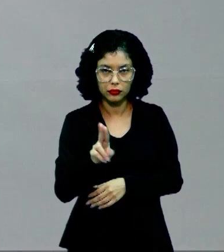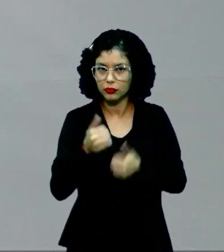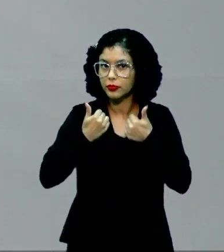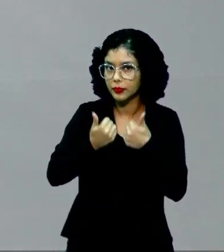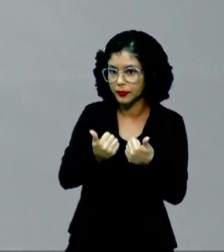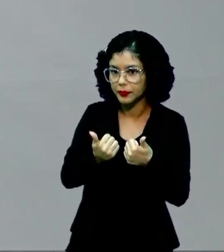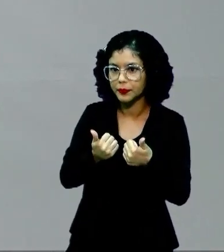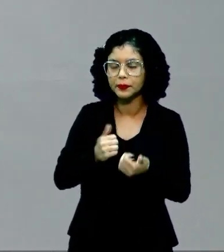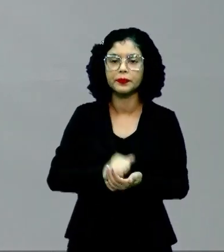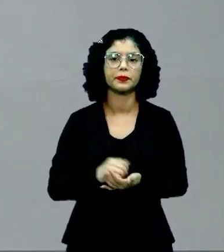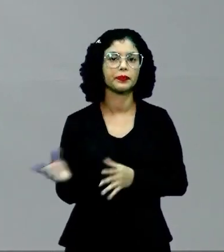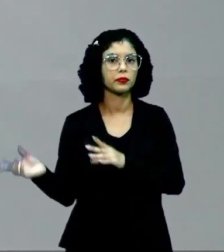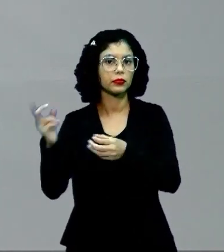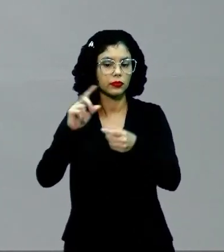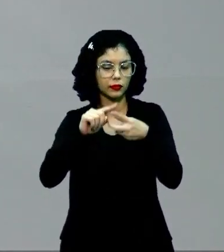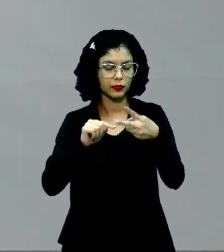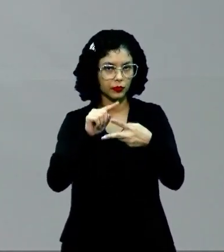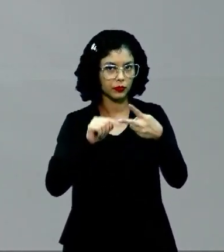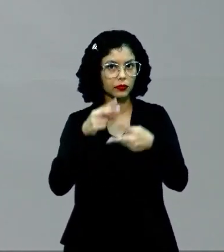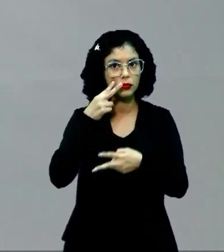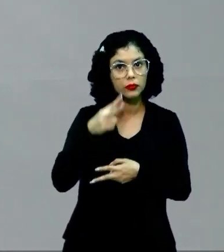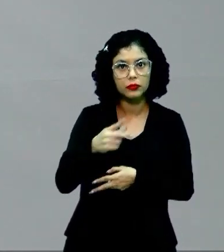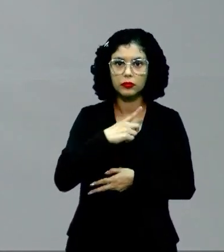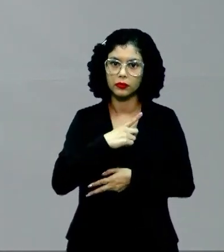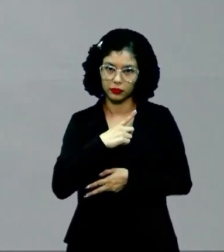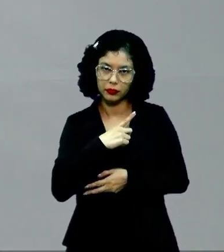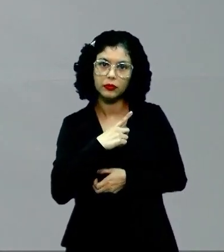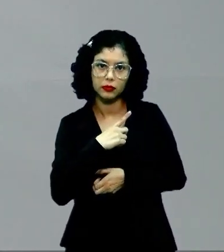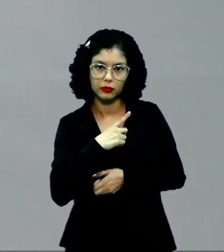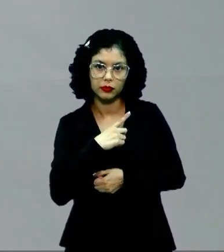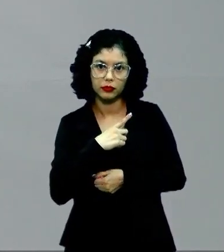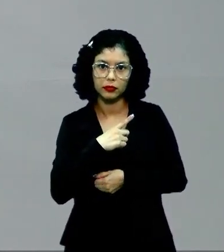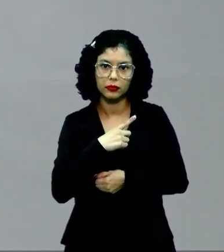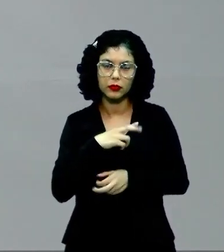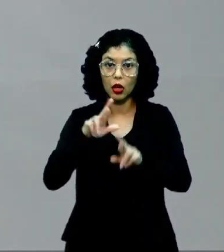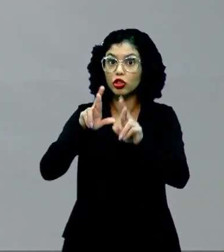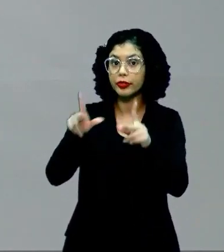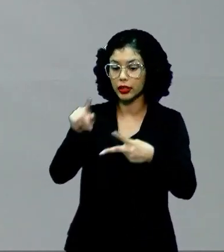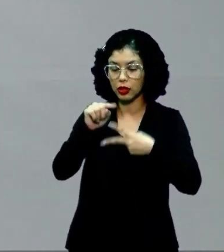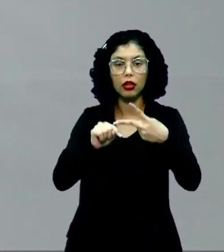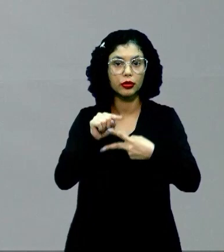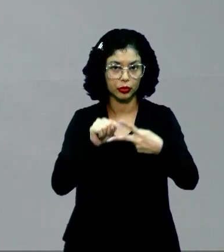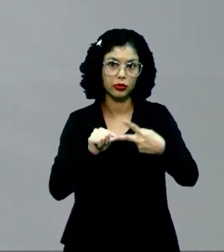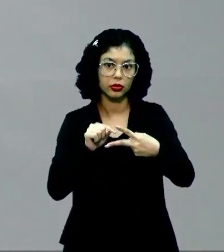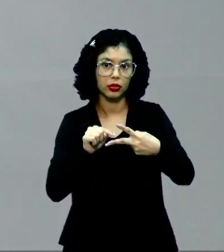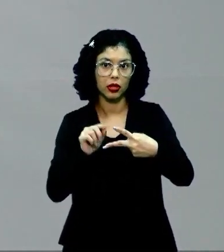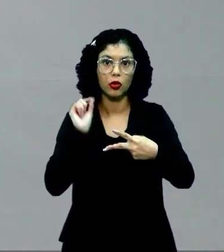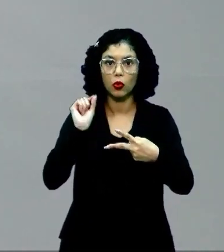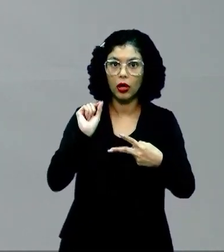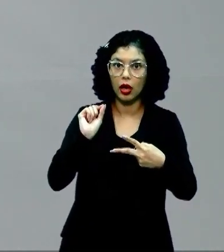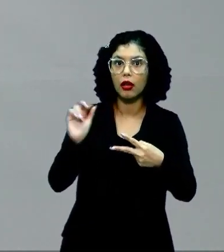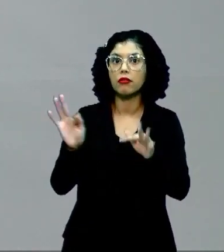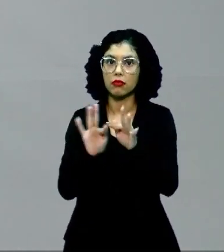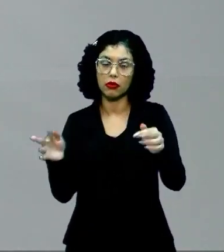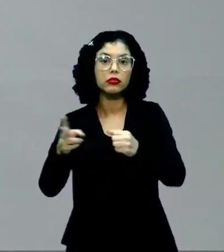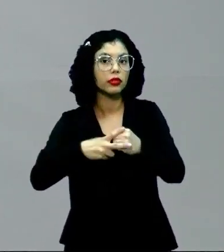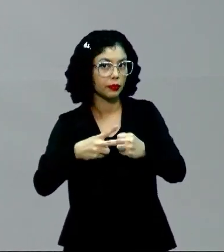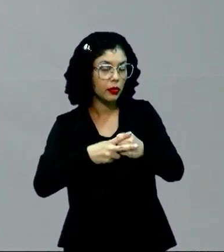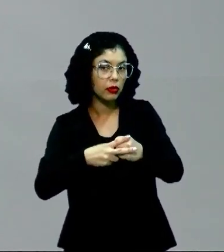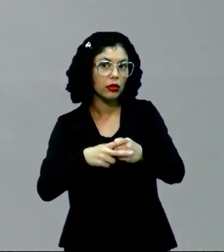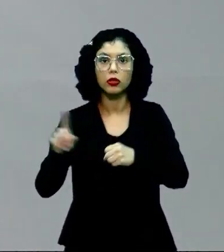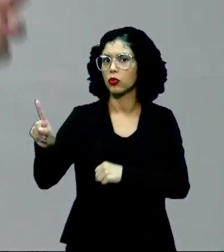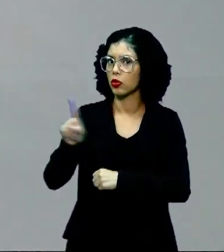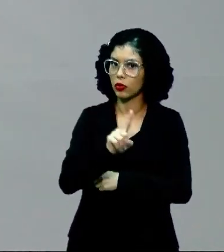tá certo? Eu trouxe essas duas aí só para você ter a diferenciação do que é frase